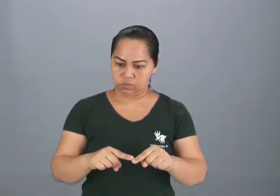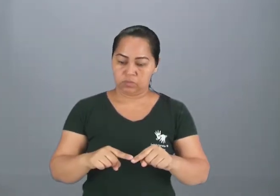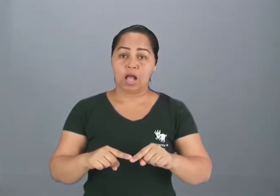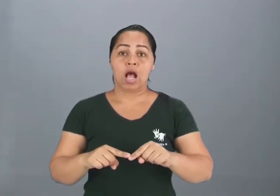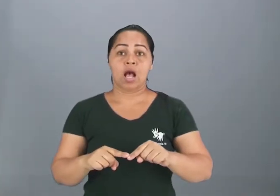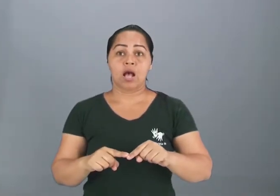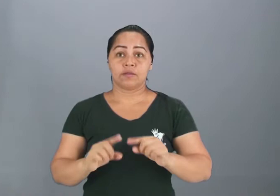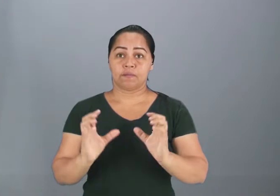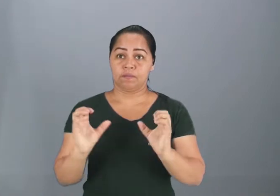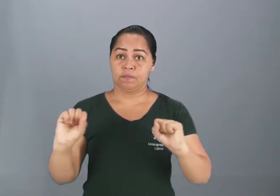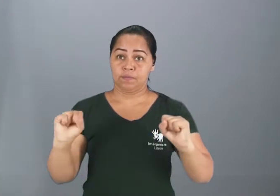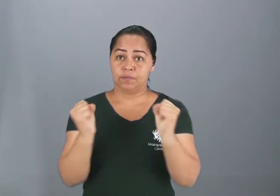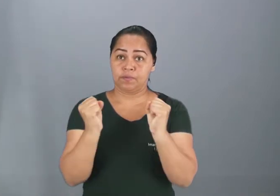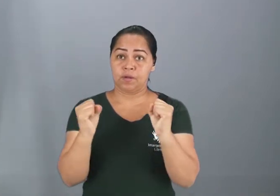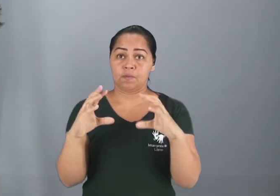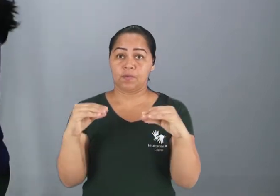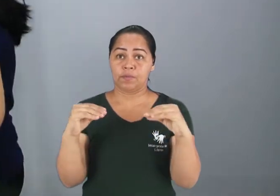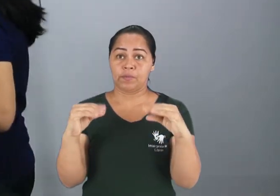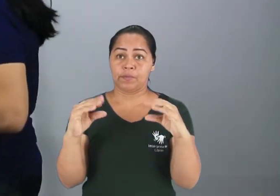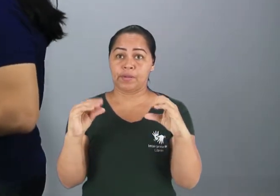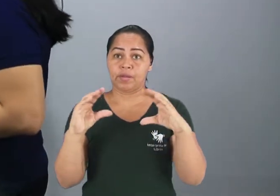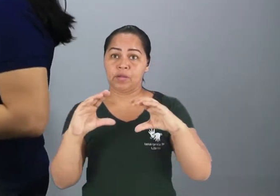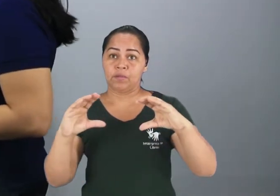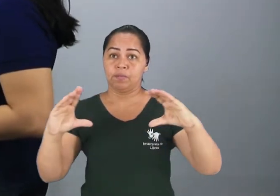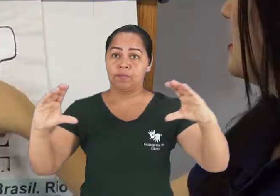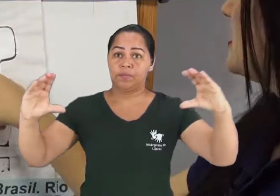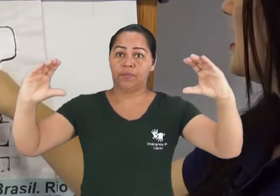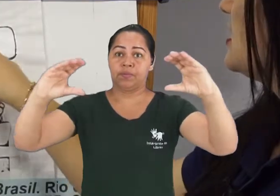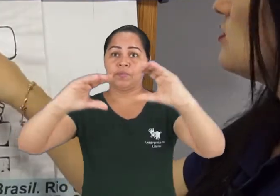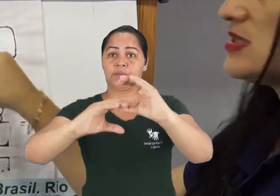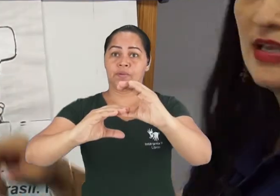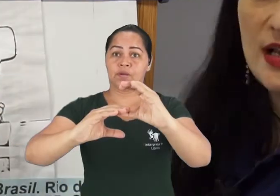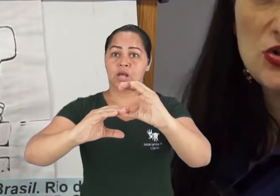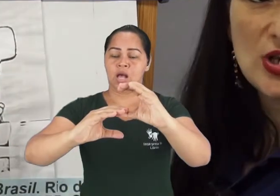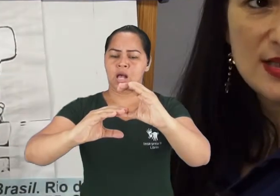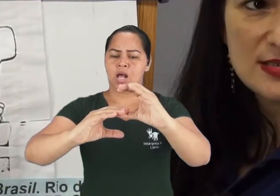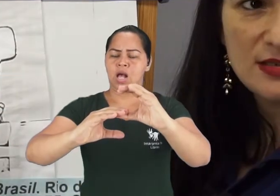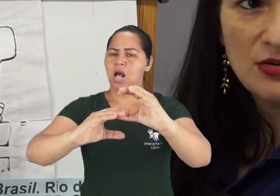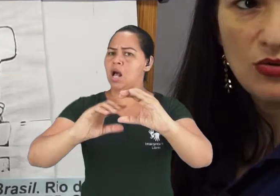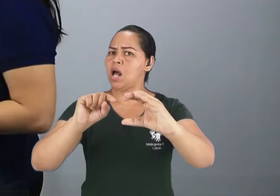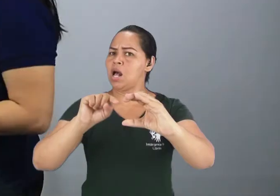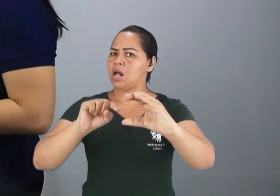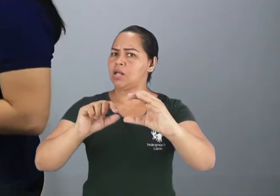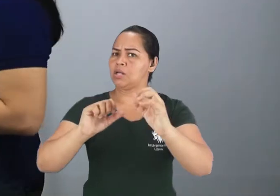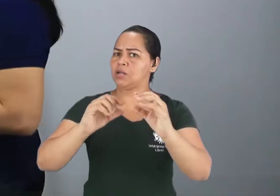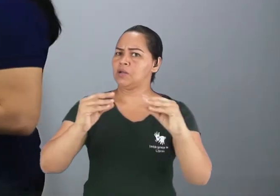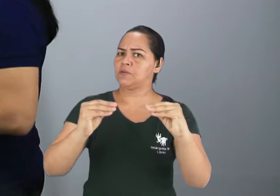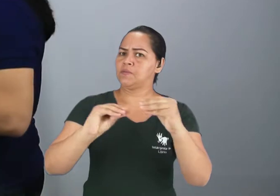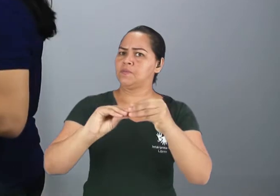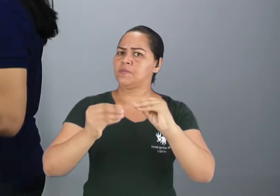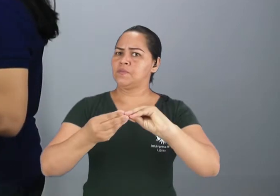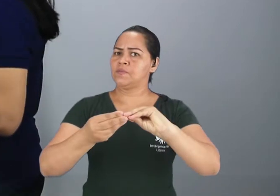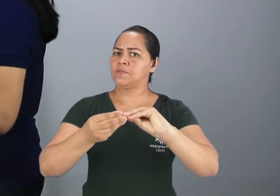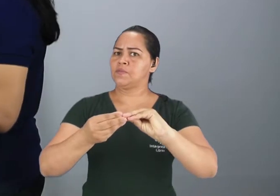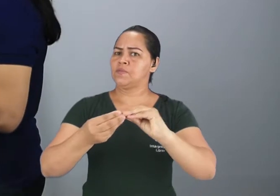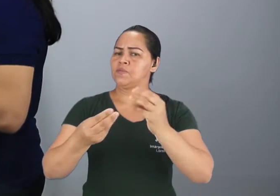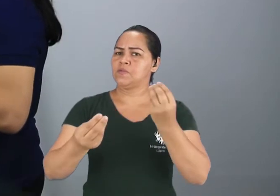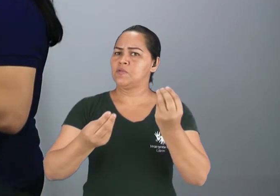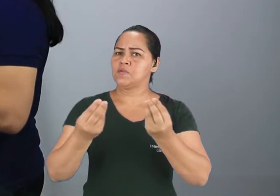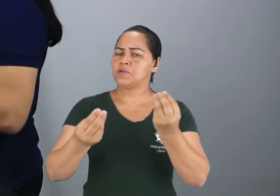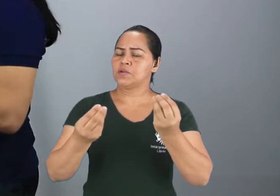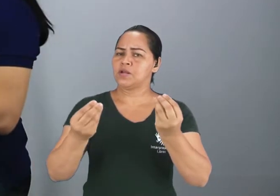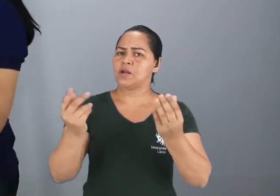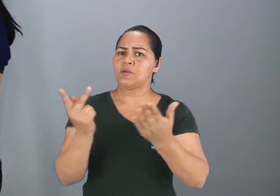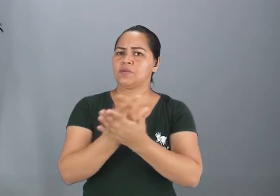isso? Se essas peças do quebra-cabeça, como eu mostrei aqui, ó, se elas não se encaixassem, o que aconteceria nesse